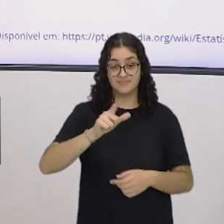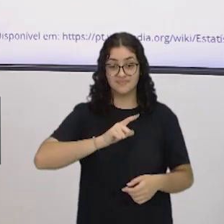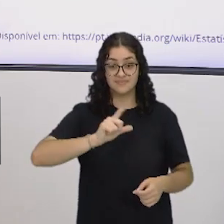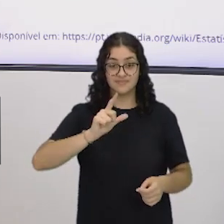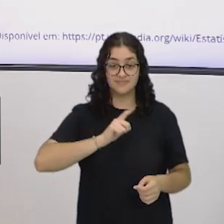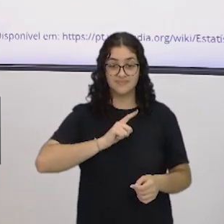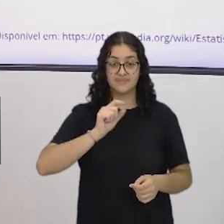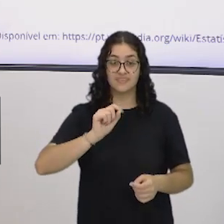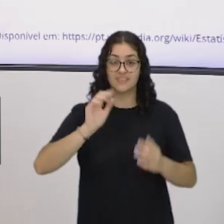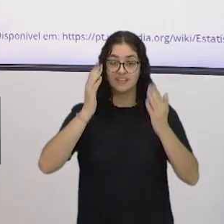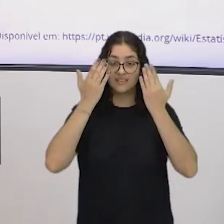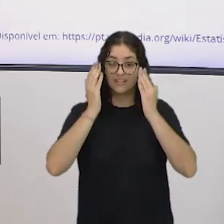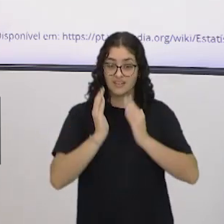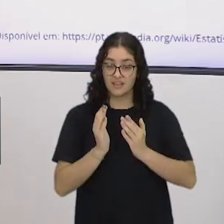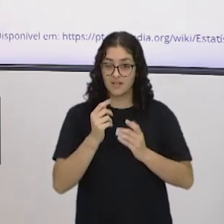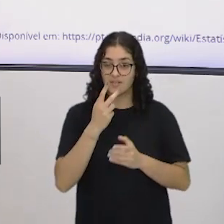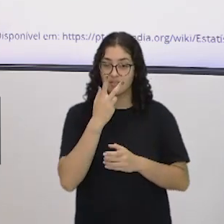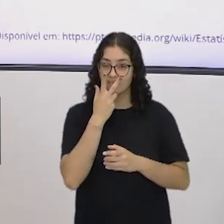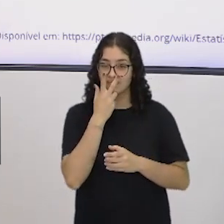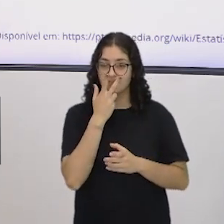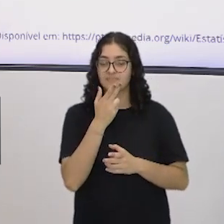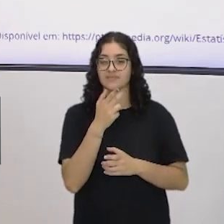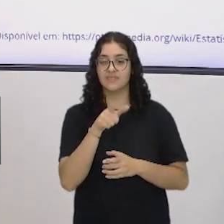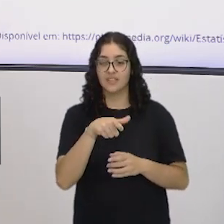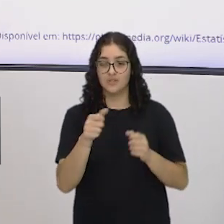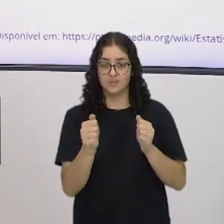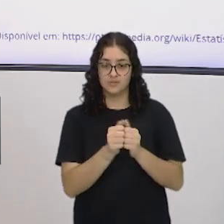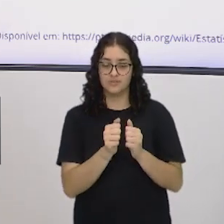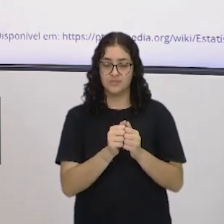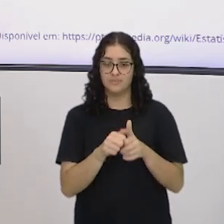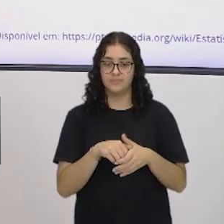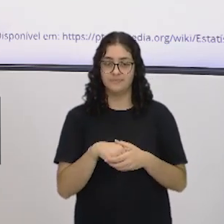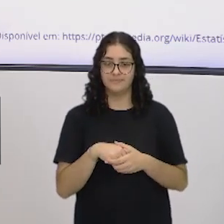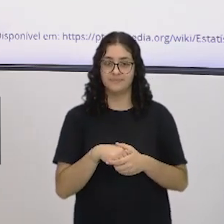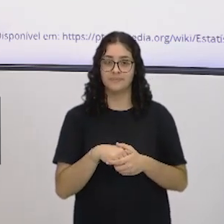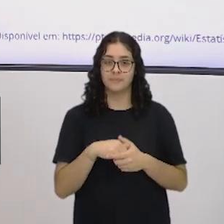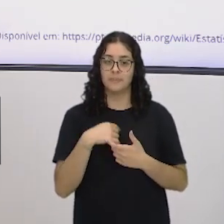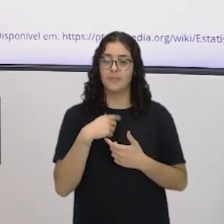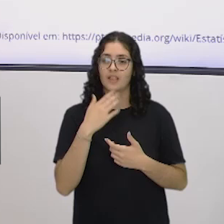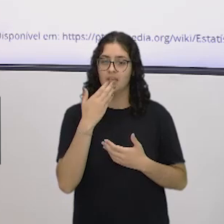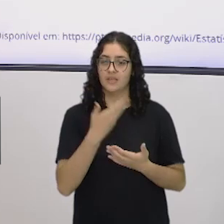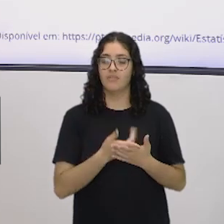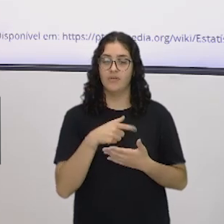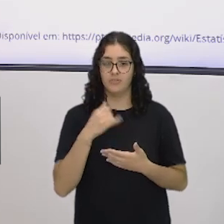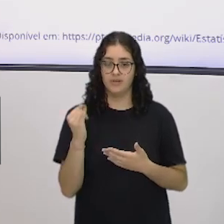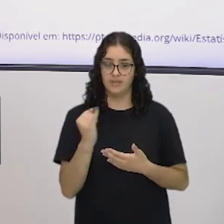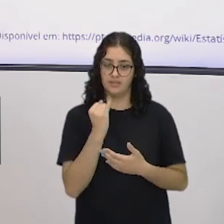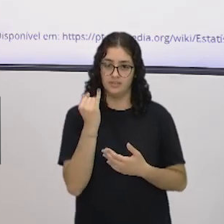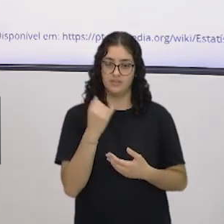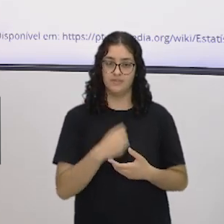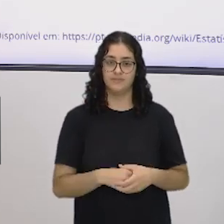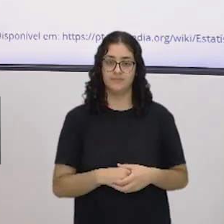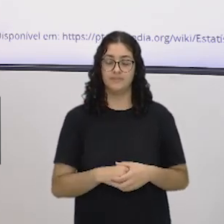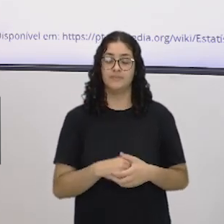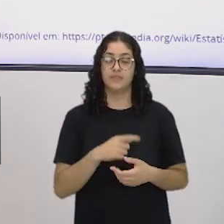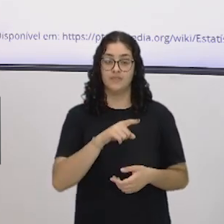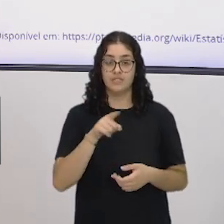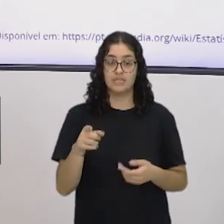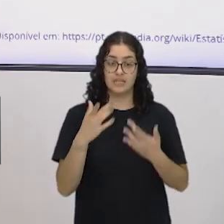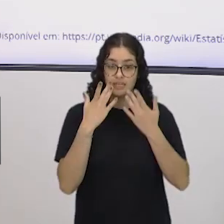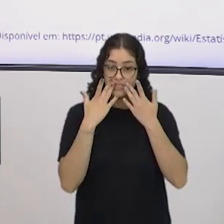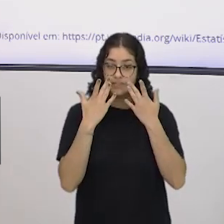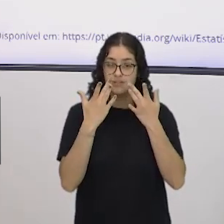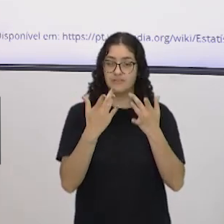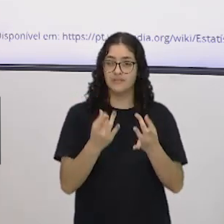a análise como um subconjunto, né? Então, eu acho super importante vocês prestarem